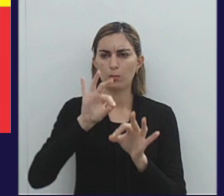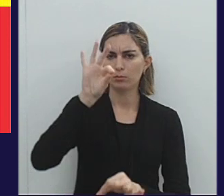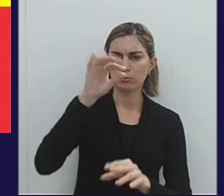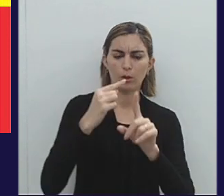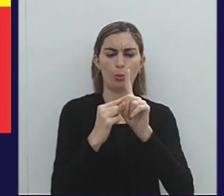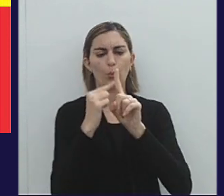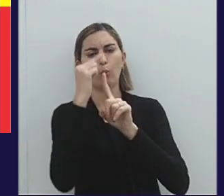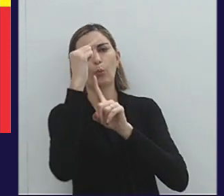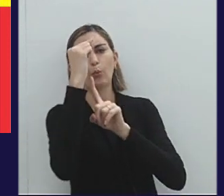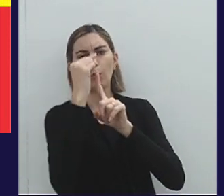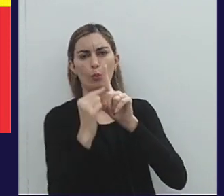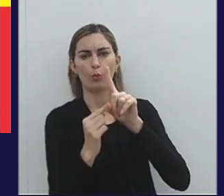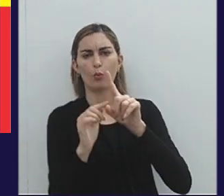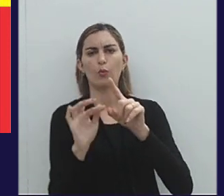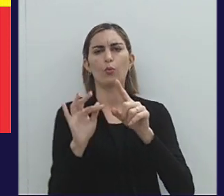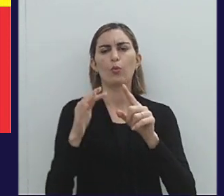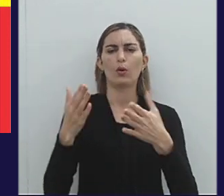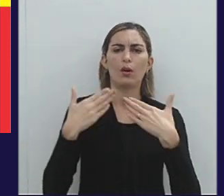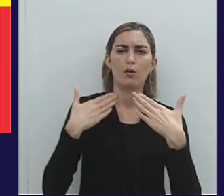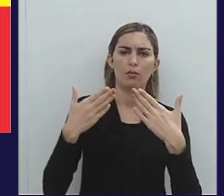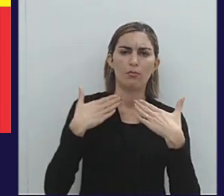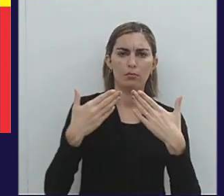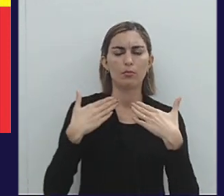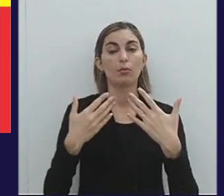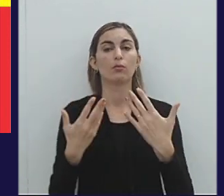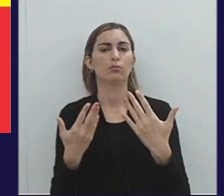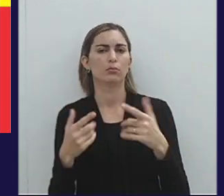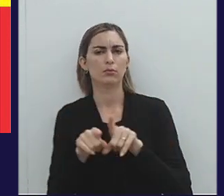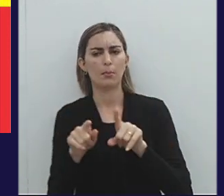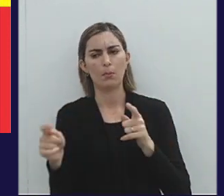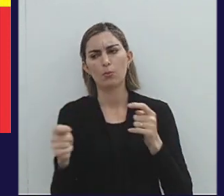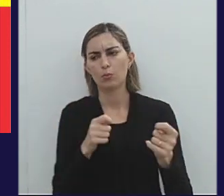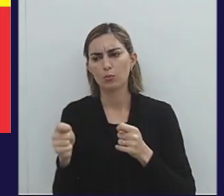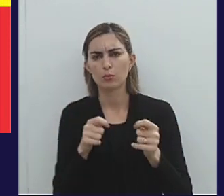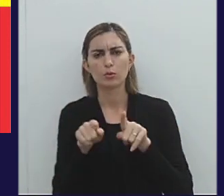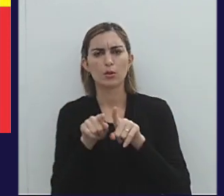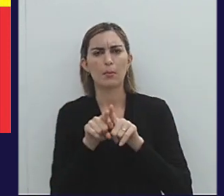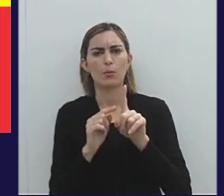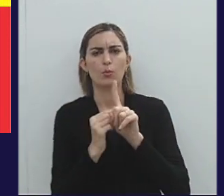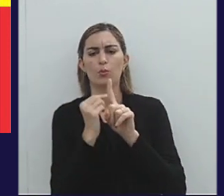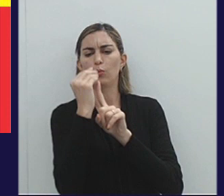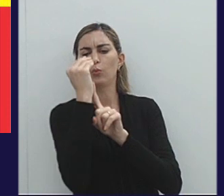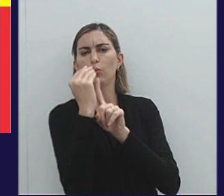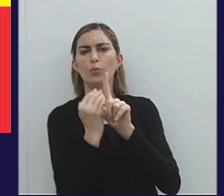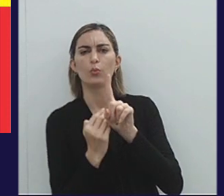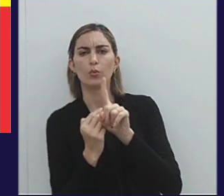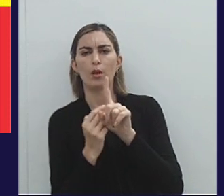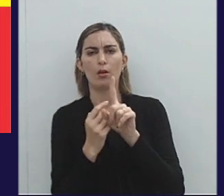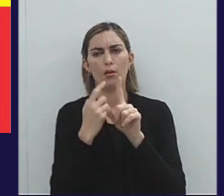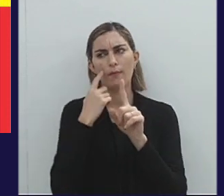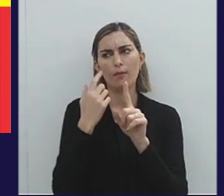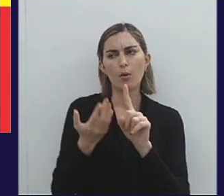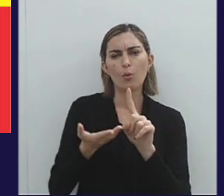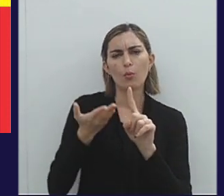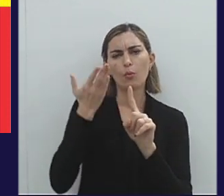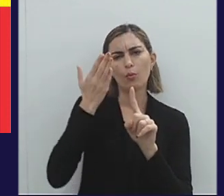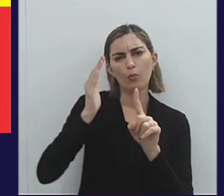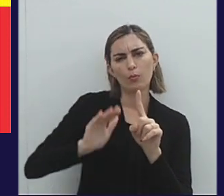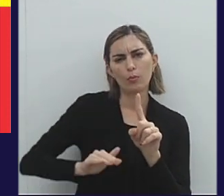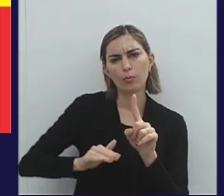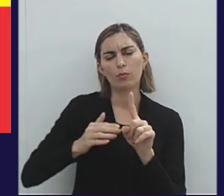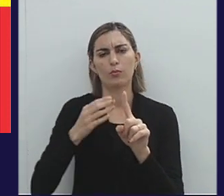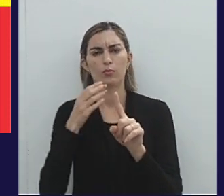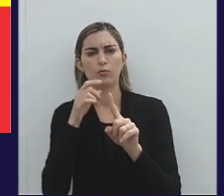medir a temperatura, o fluxo de calor e controlar também a temperatura, a taxa de